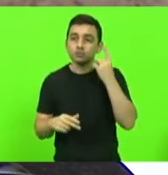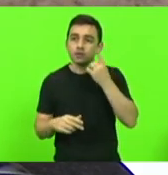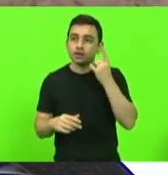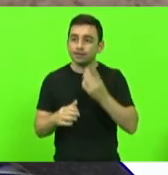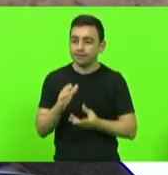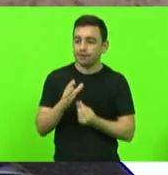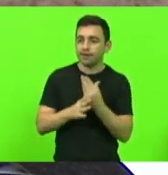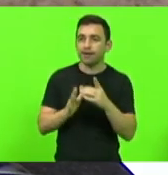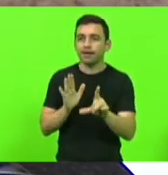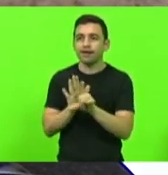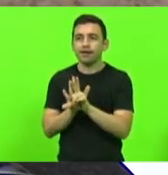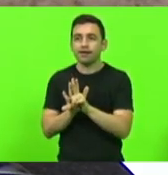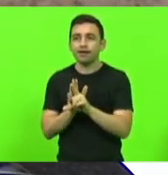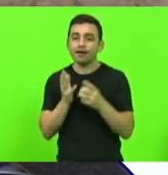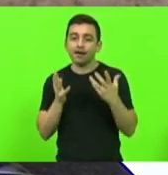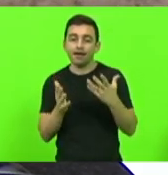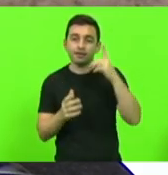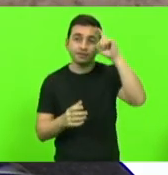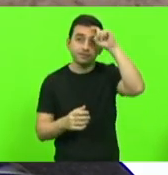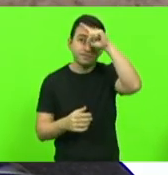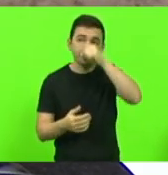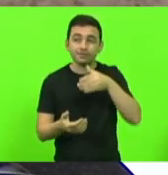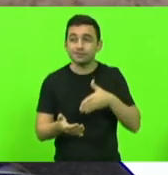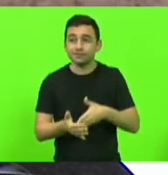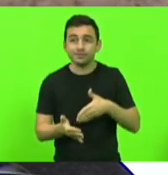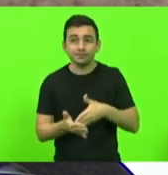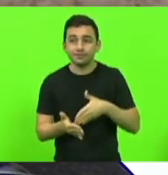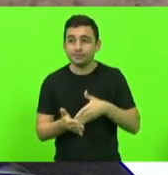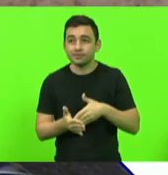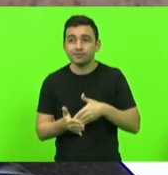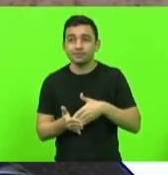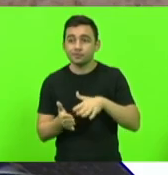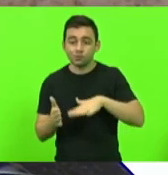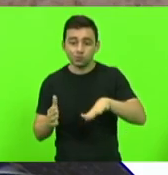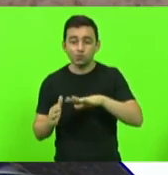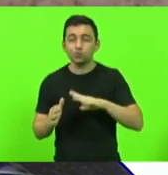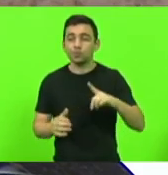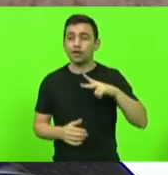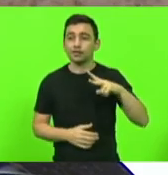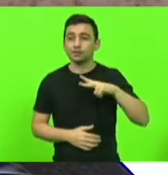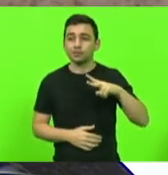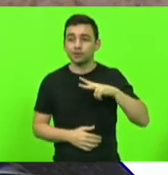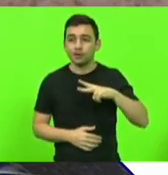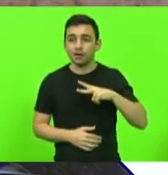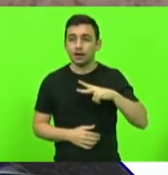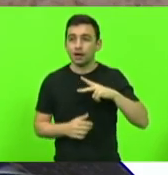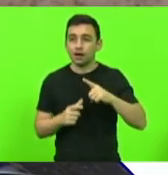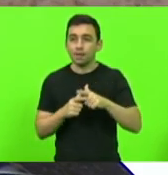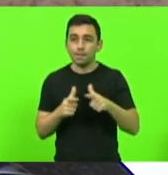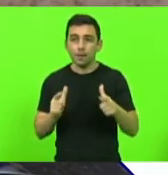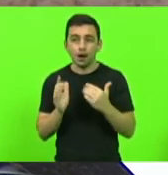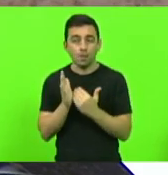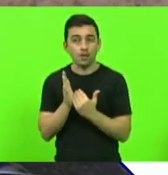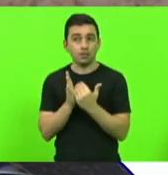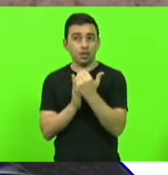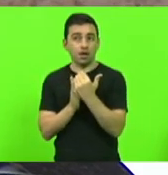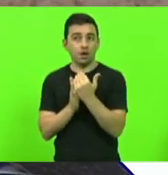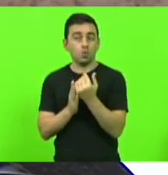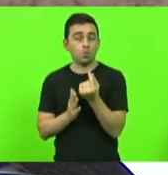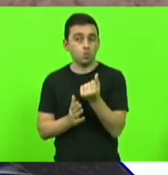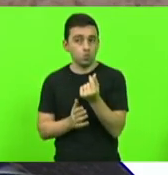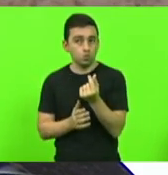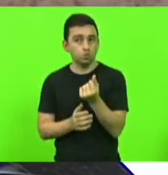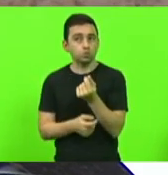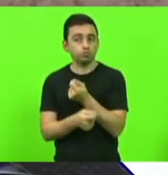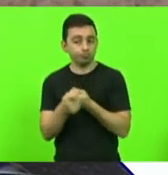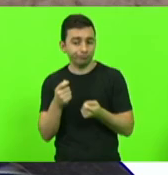leis para dificultar a vida da iniciativa privada, para aumentar o custo da máquina